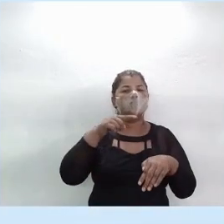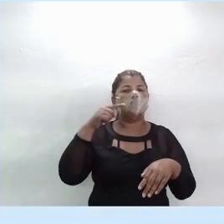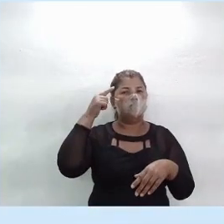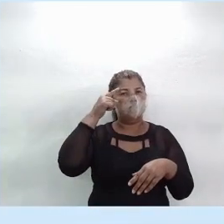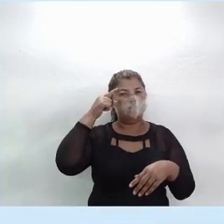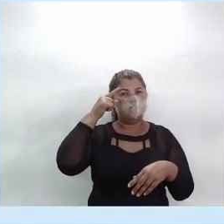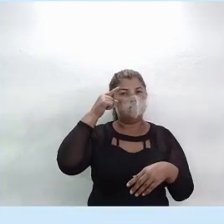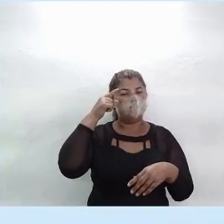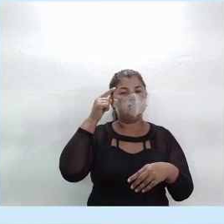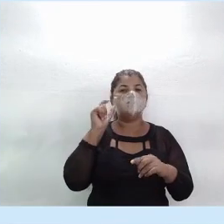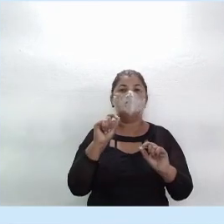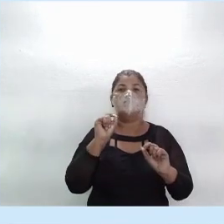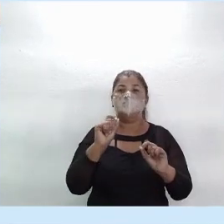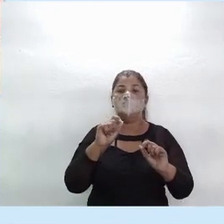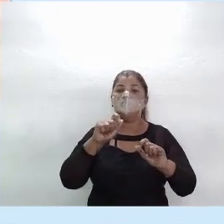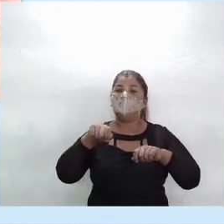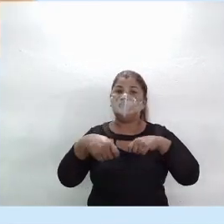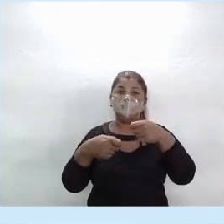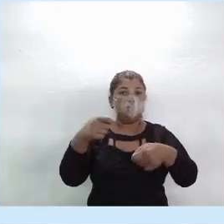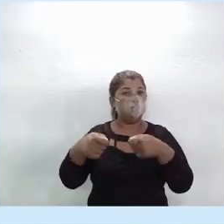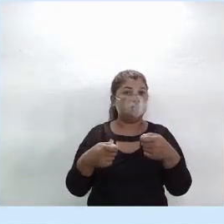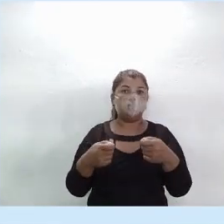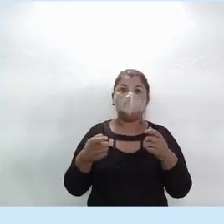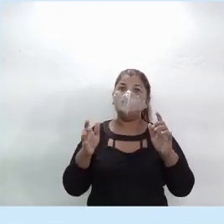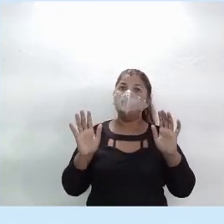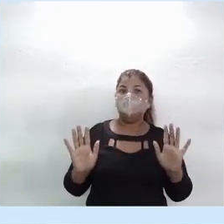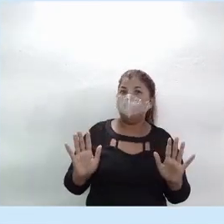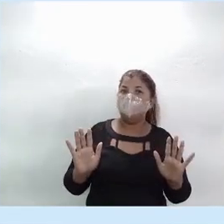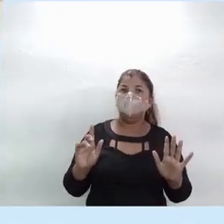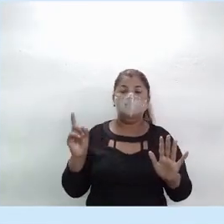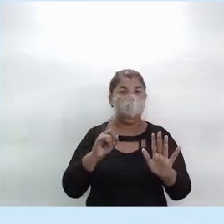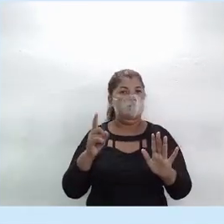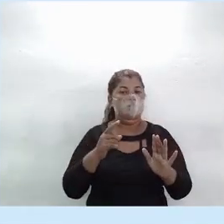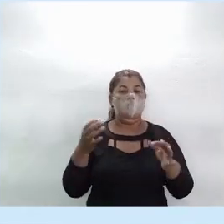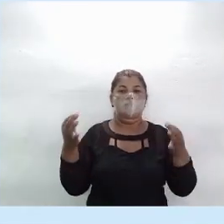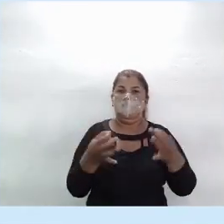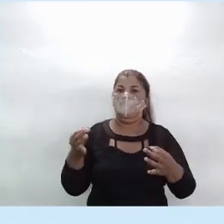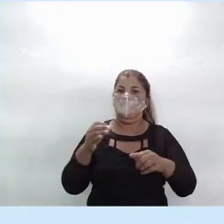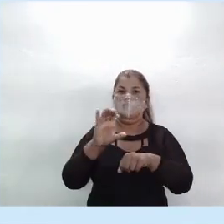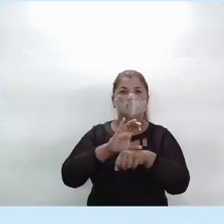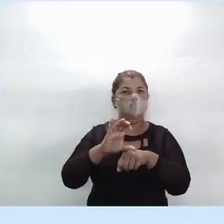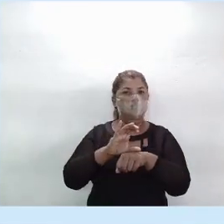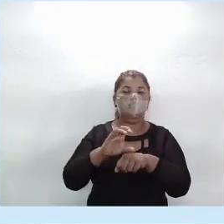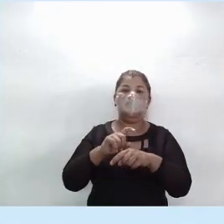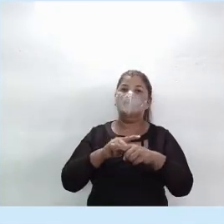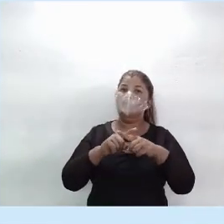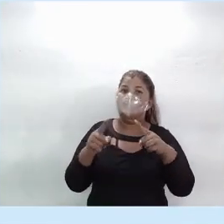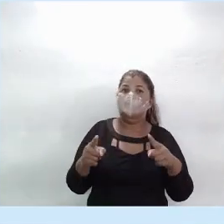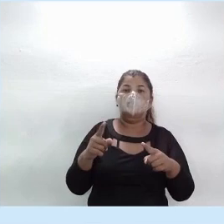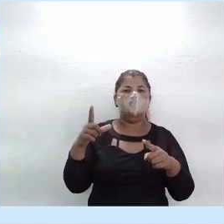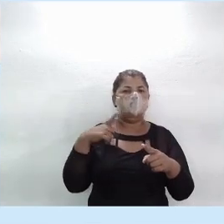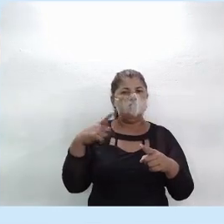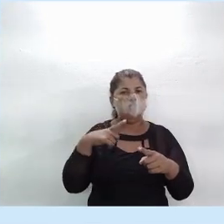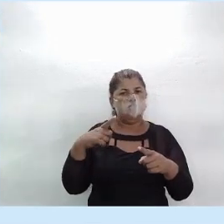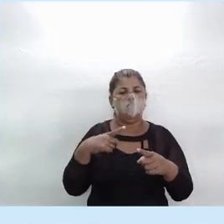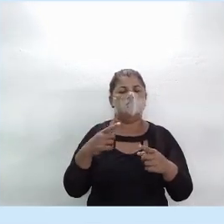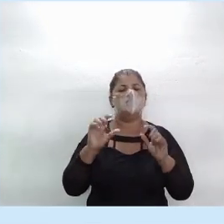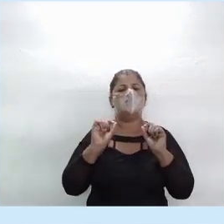estudantes, que com essas palavras, quer dizer, ainda não é um documento perfeito, mas é a busca